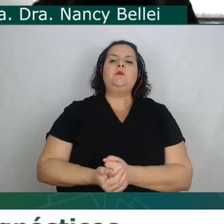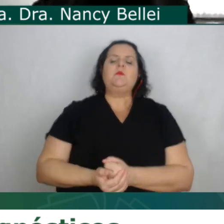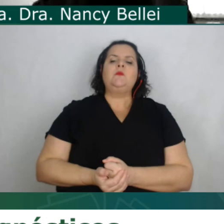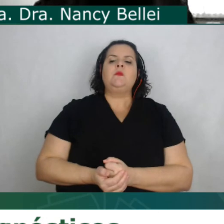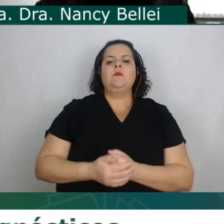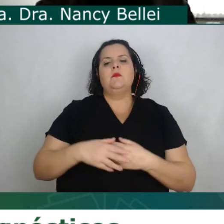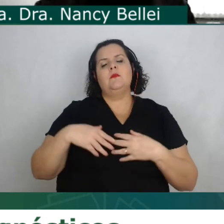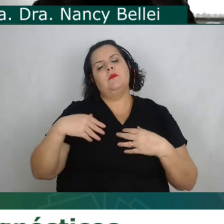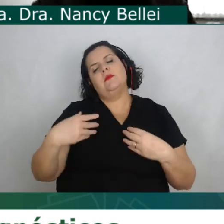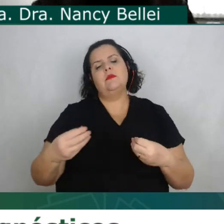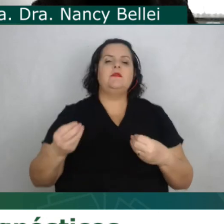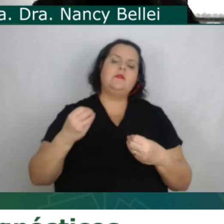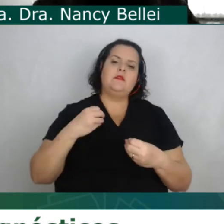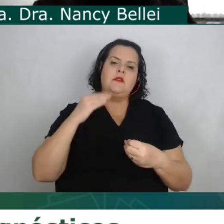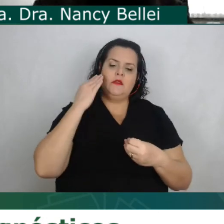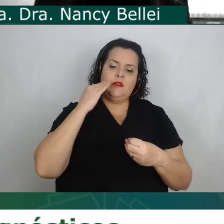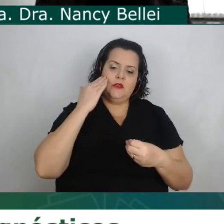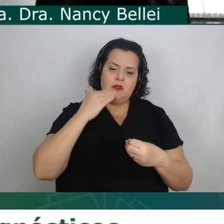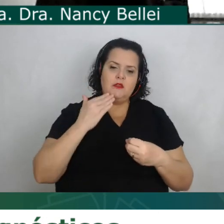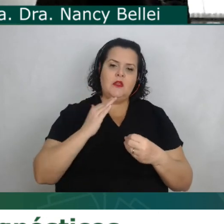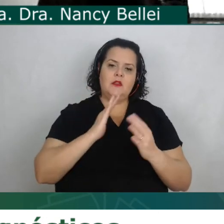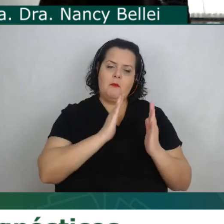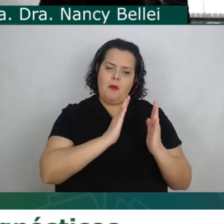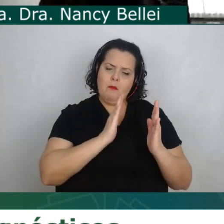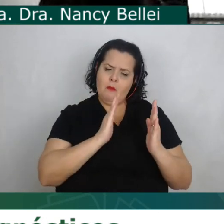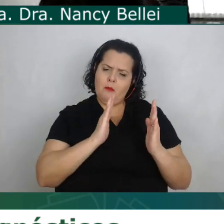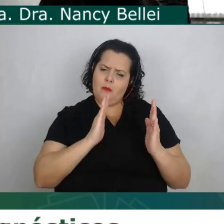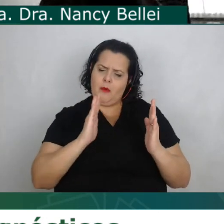a passo da reação. Isso é muito importante.